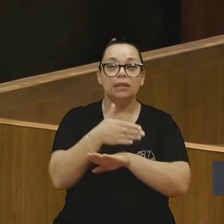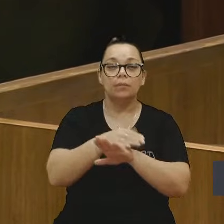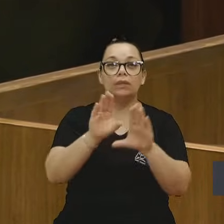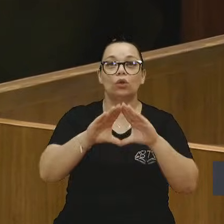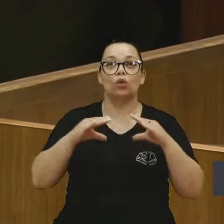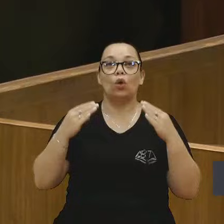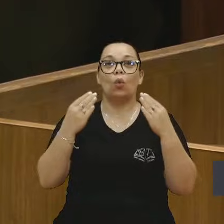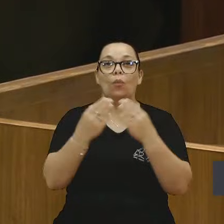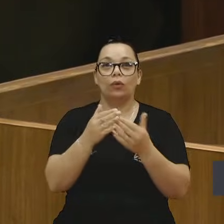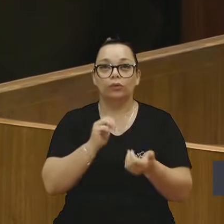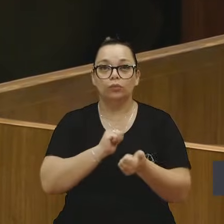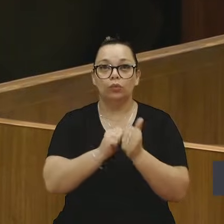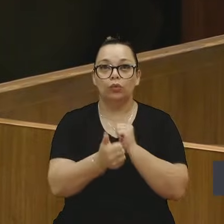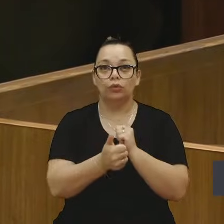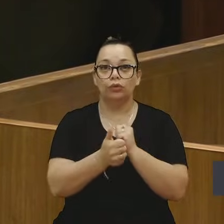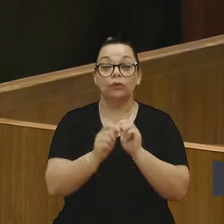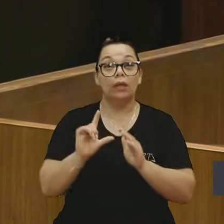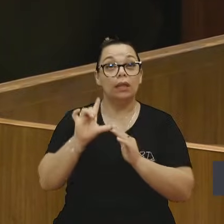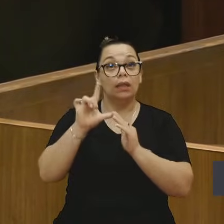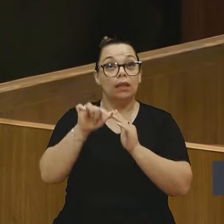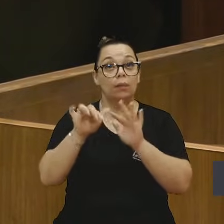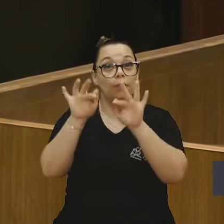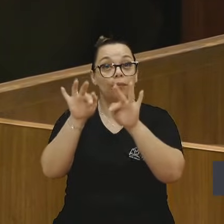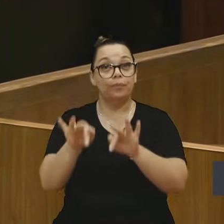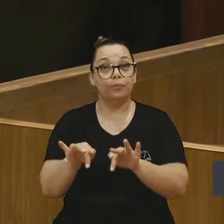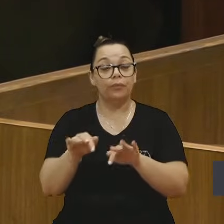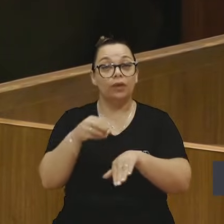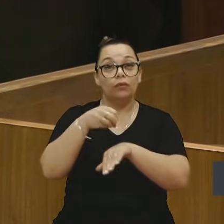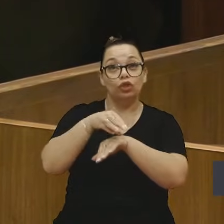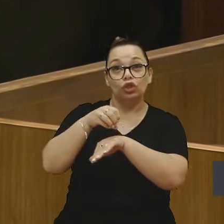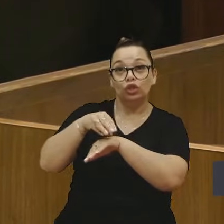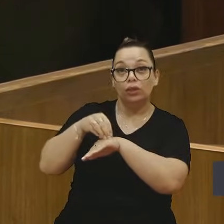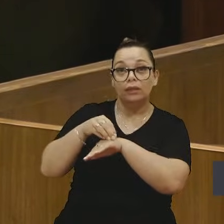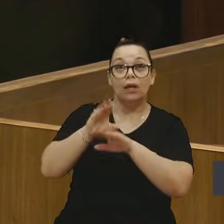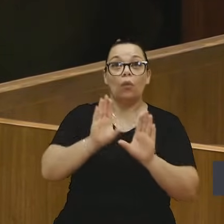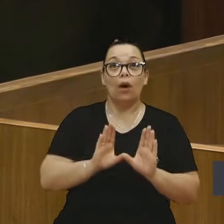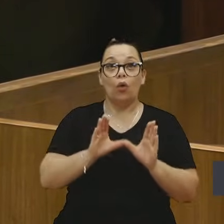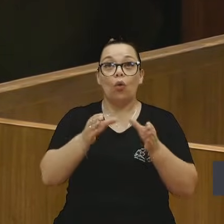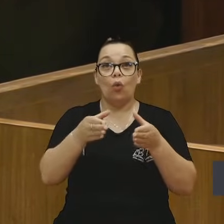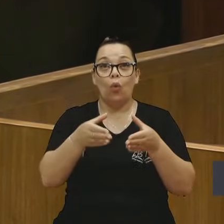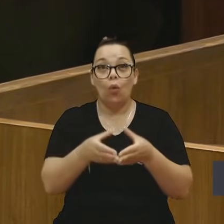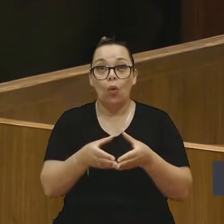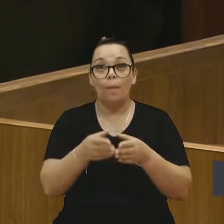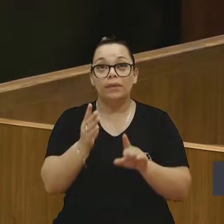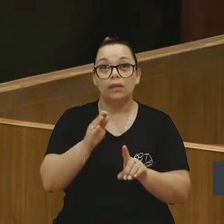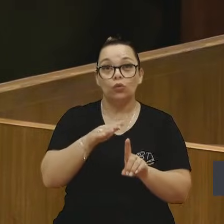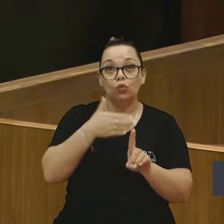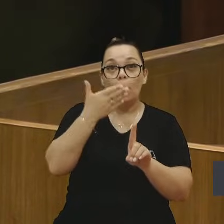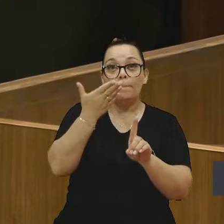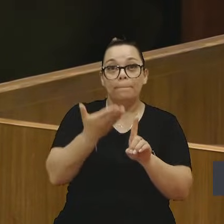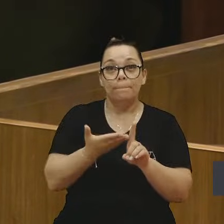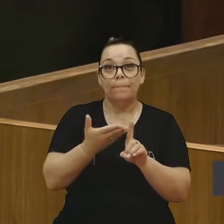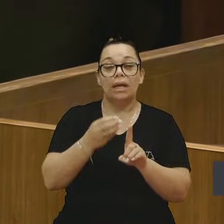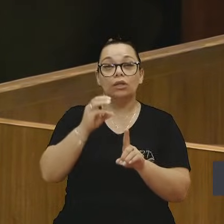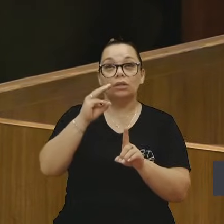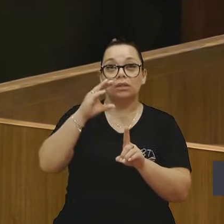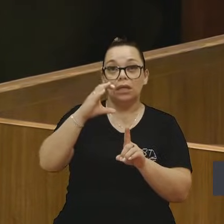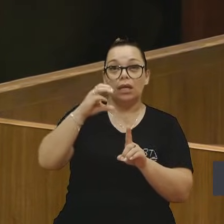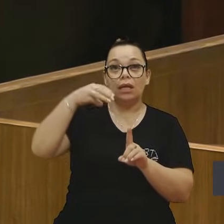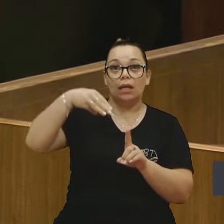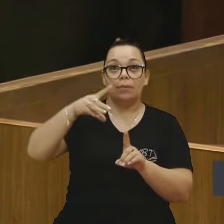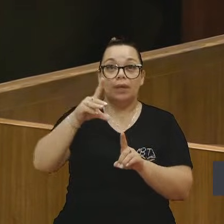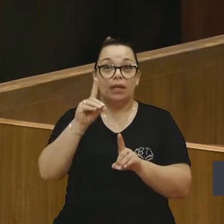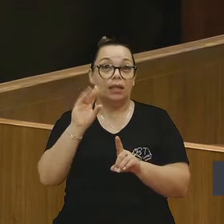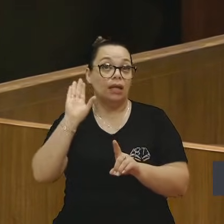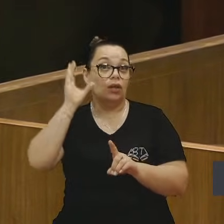comunidade esportiva. Após o término das indicações, a Comissão Interna do Mérito Esportivo do CMD realizou